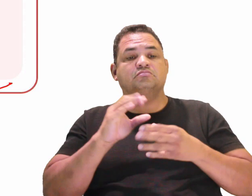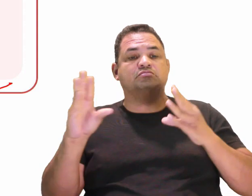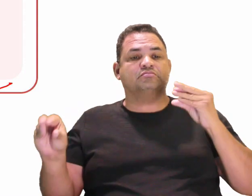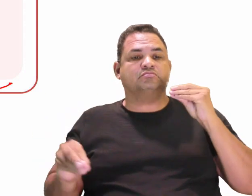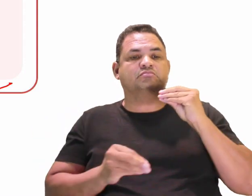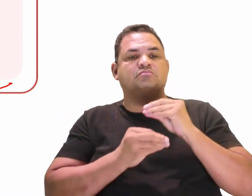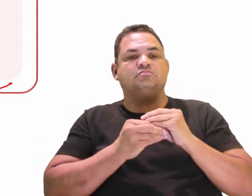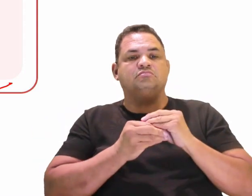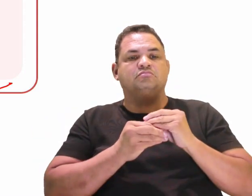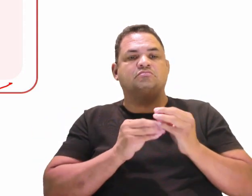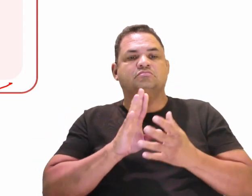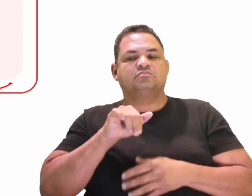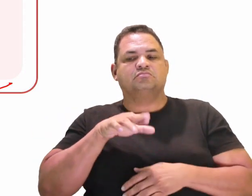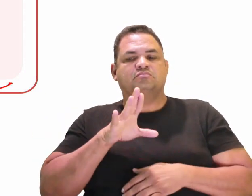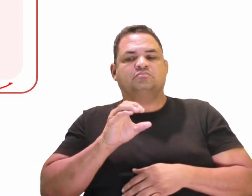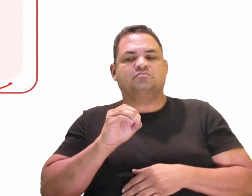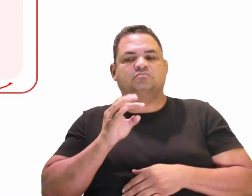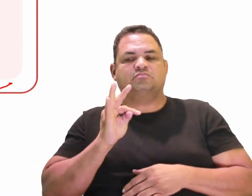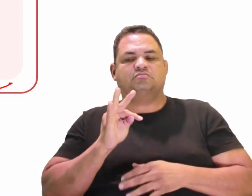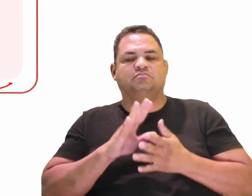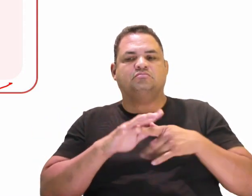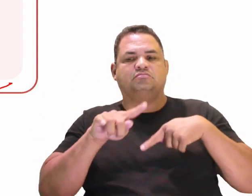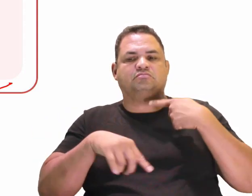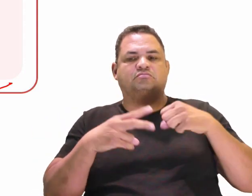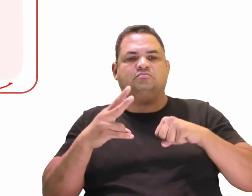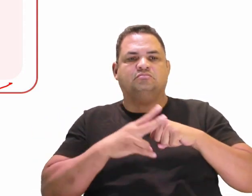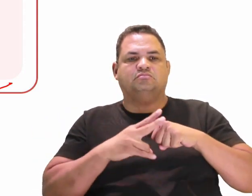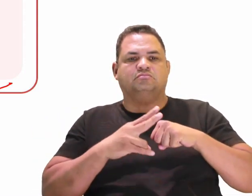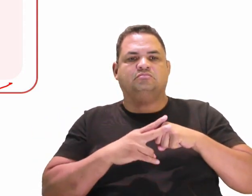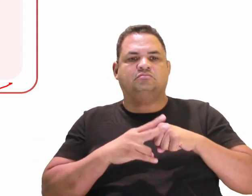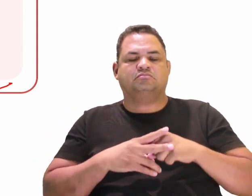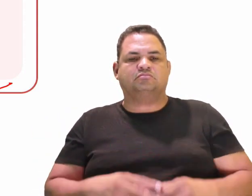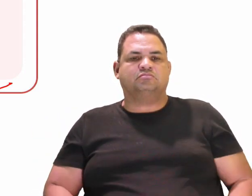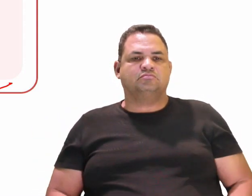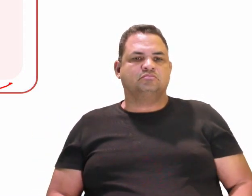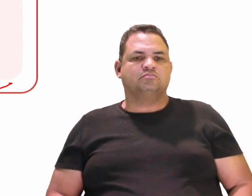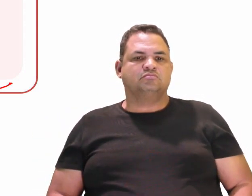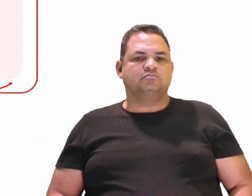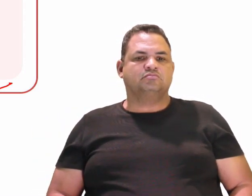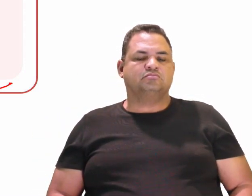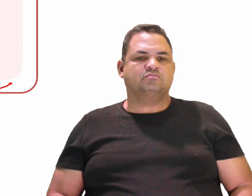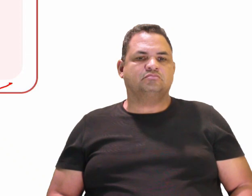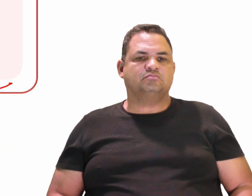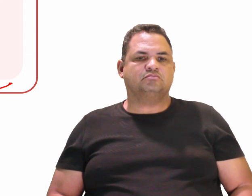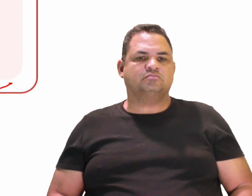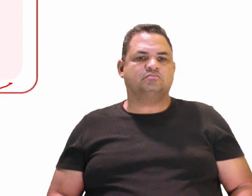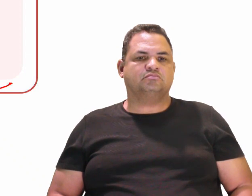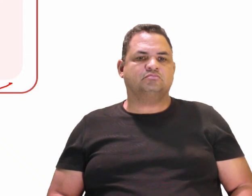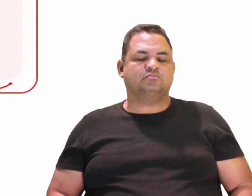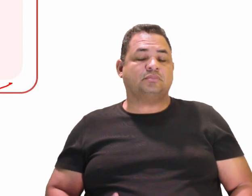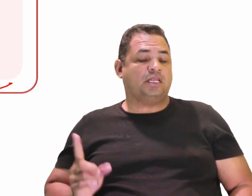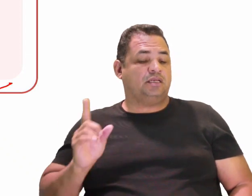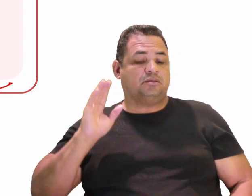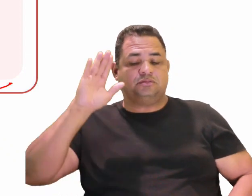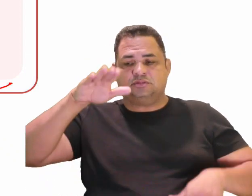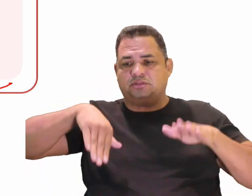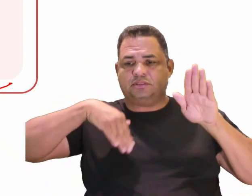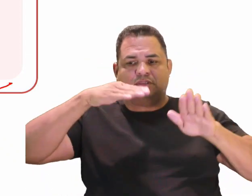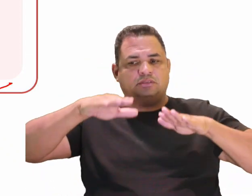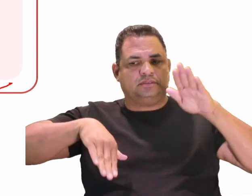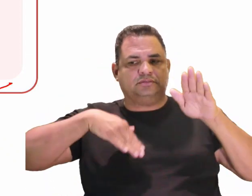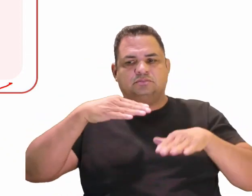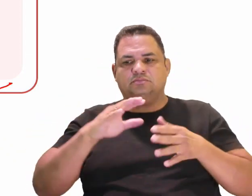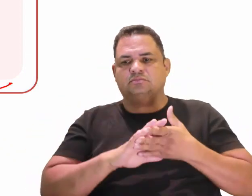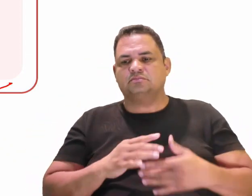acrescentar o not logo depois do verbo can, certo? He can swim, ele não consegue nadar. Lembrando